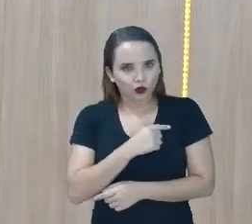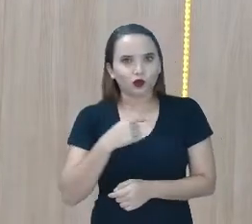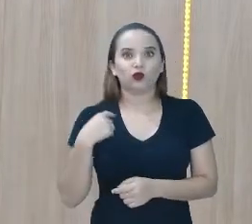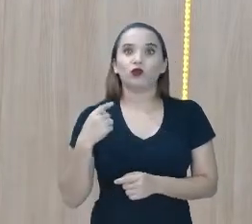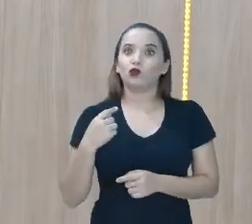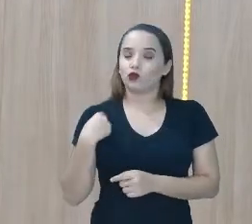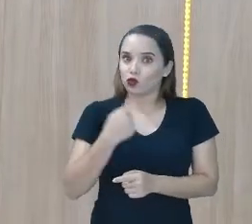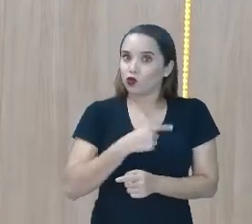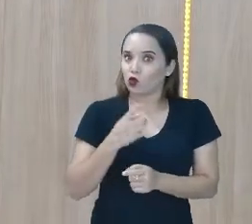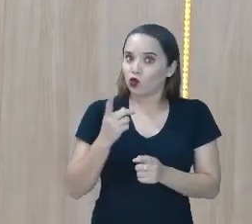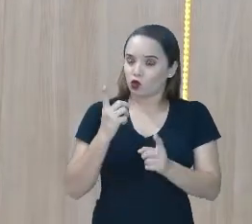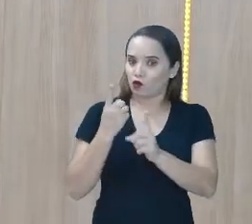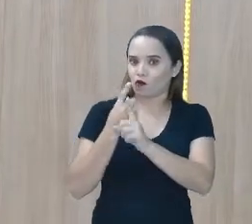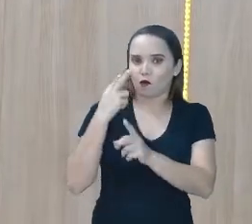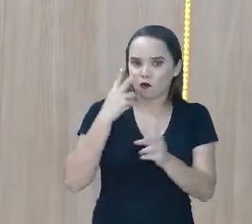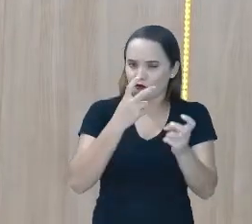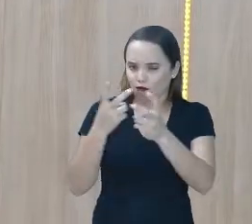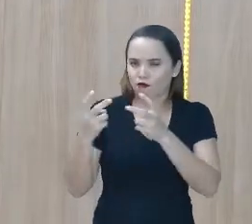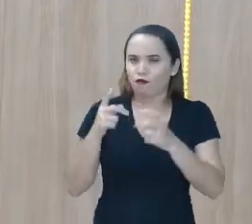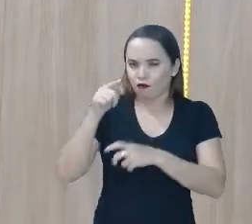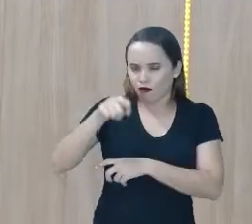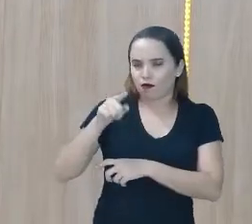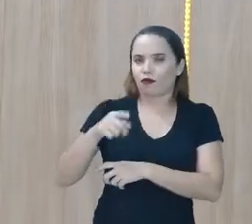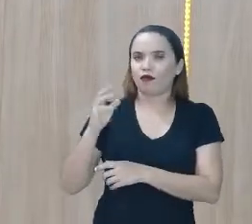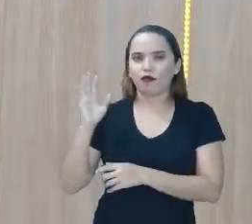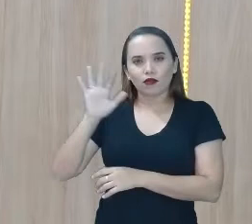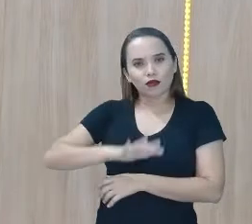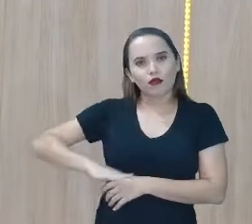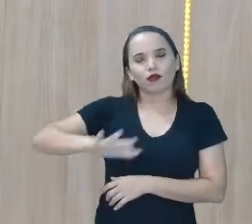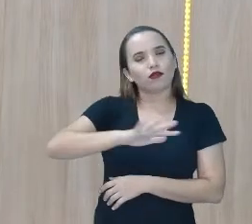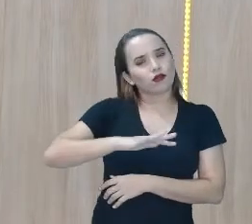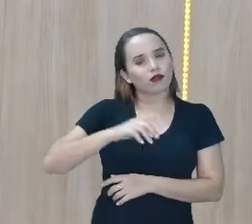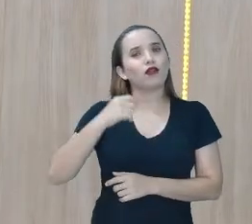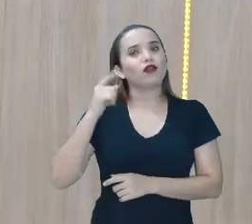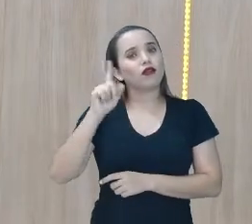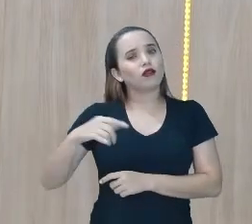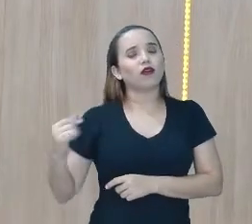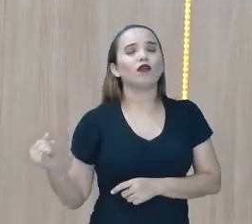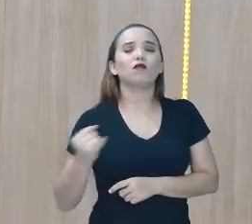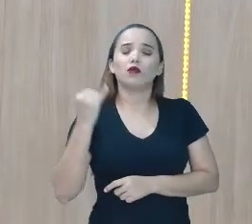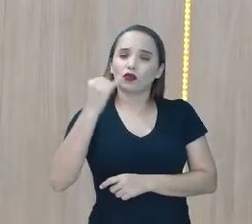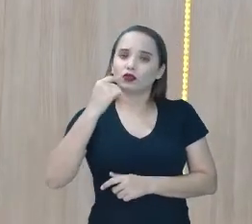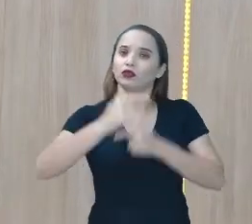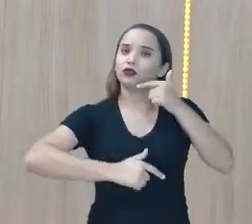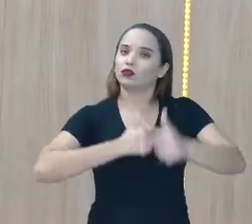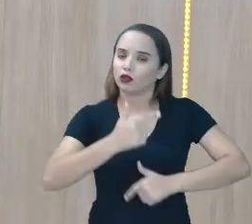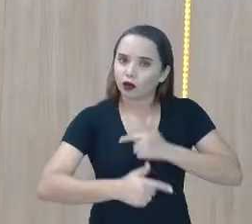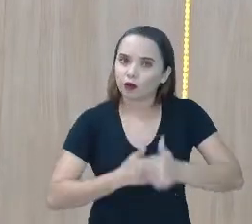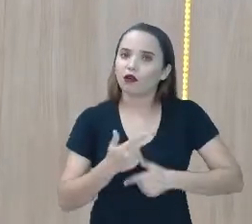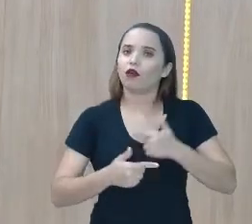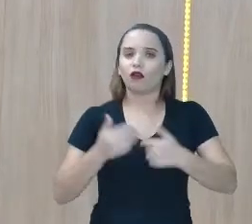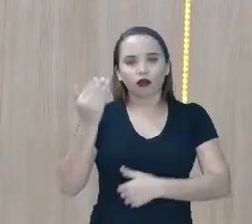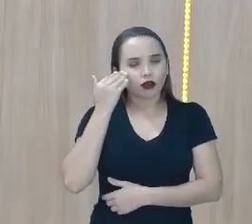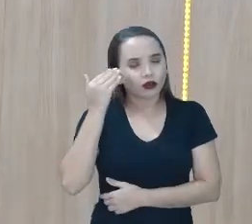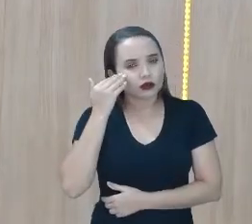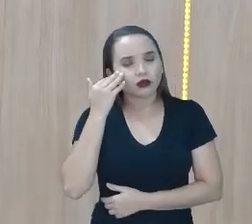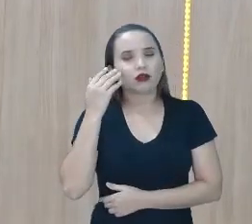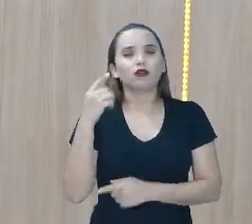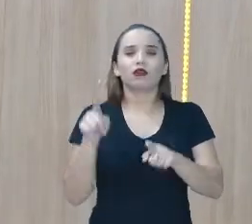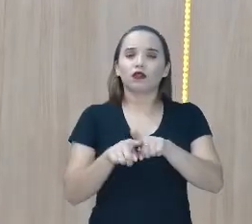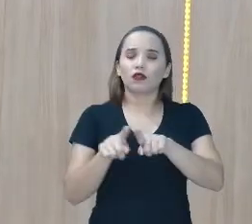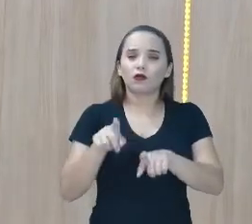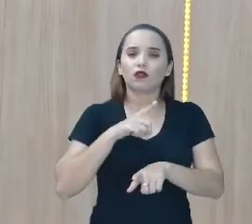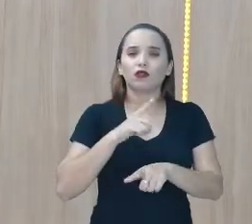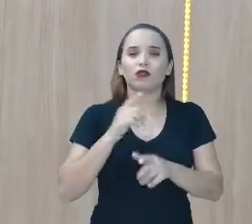ver essas áreas de desenvolvimento, e elas são importantes para que a gente trabalhe na sala de recursos multifuncionais e para que a gente traga essa